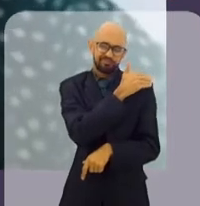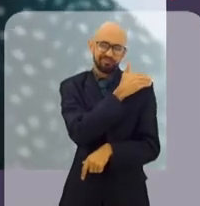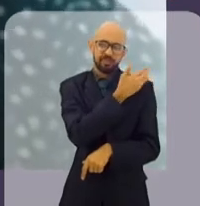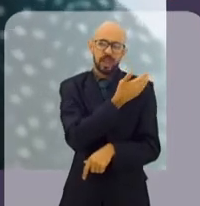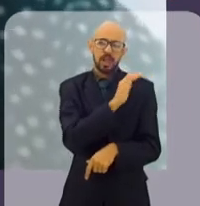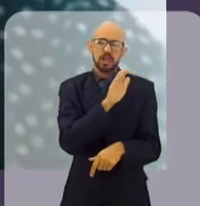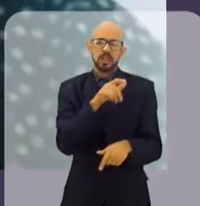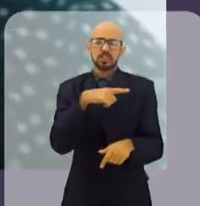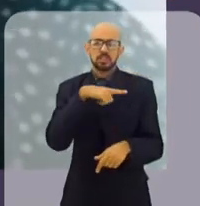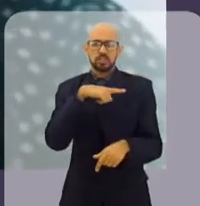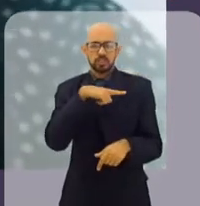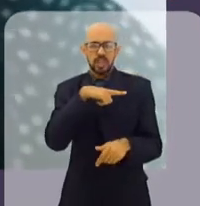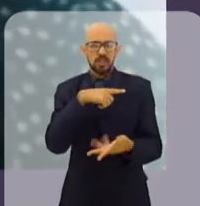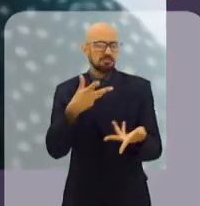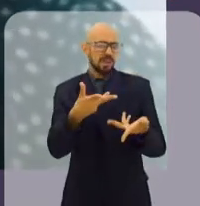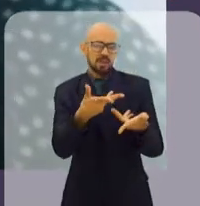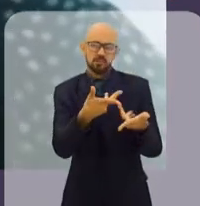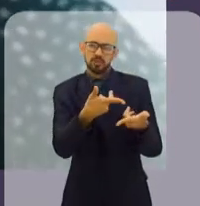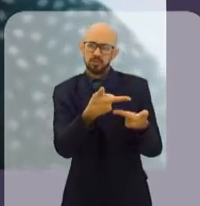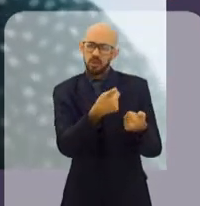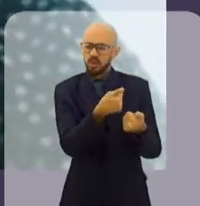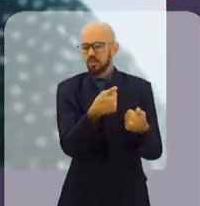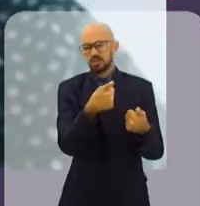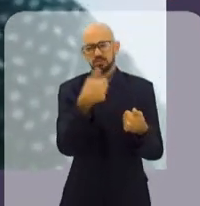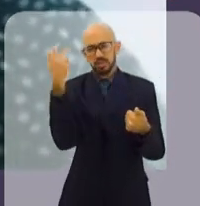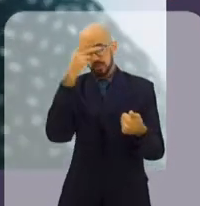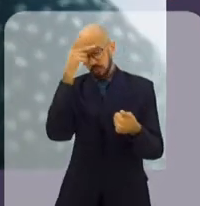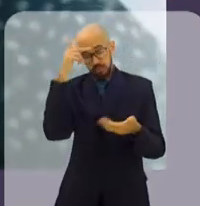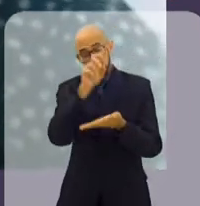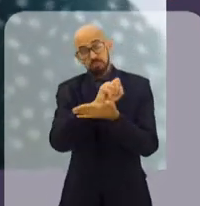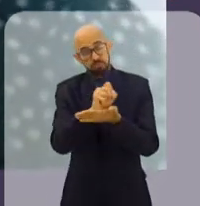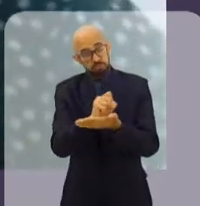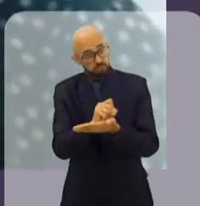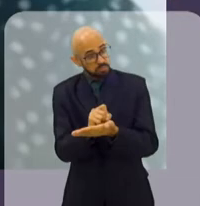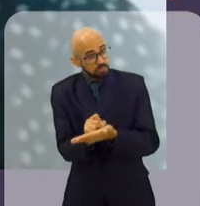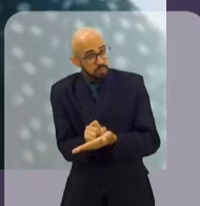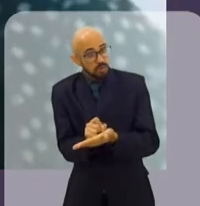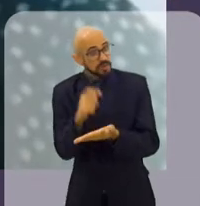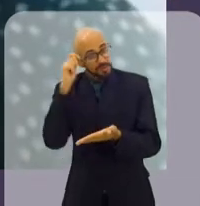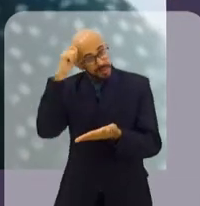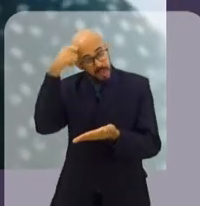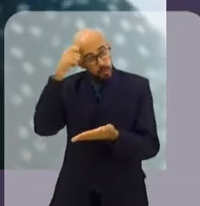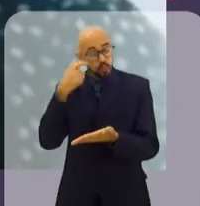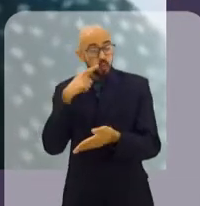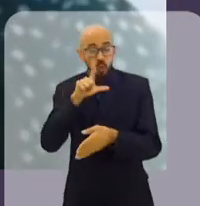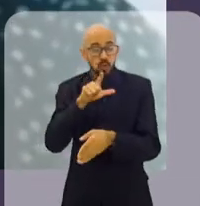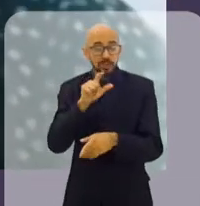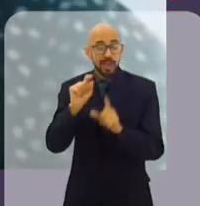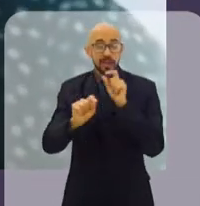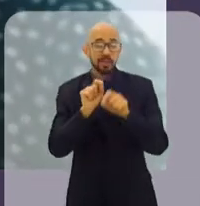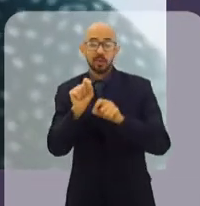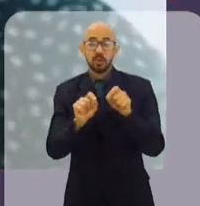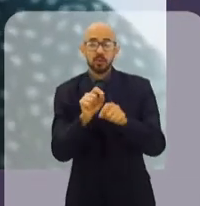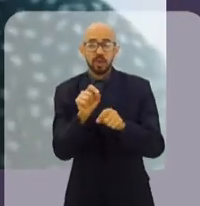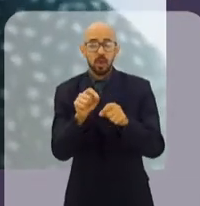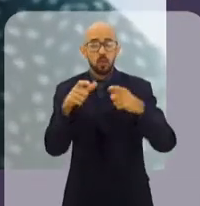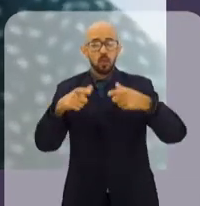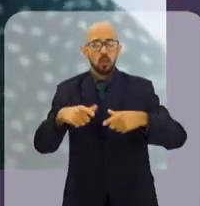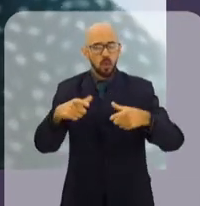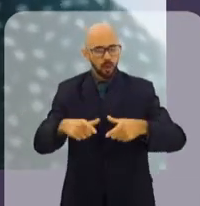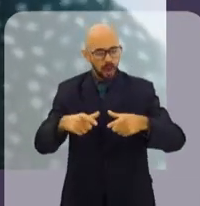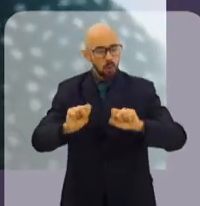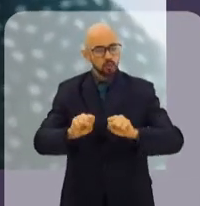Nós temos grandes escritores negros, grandes escritoras negras, sobretudo, que não conseguem um